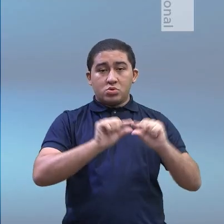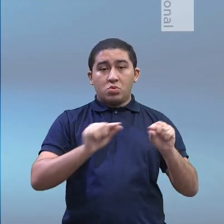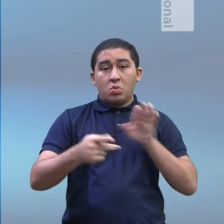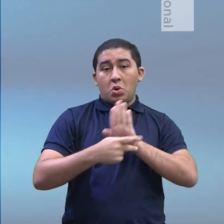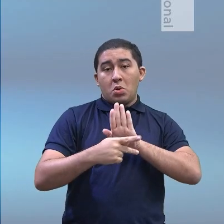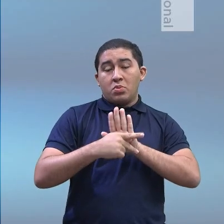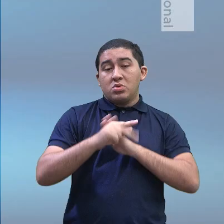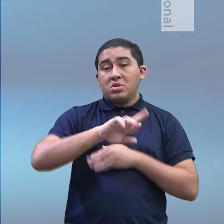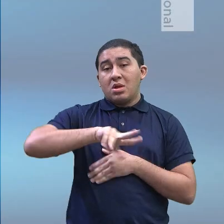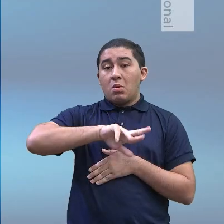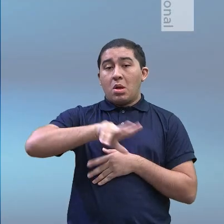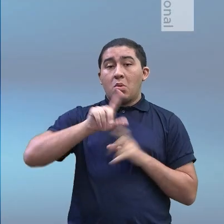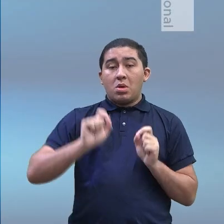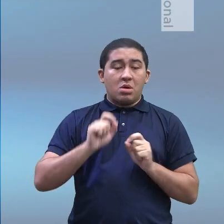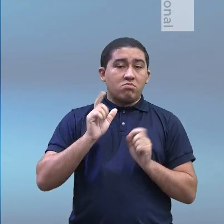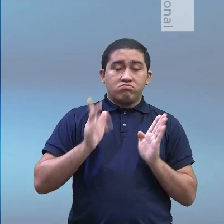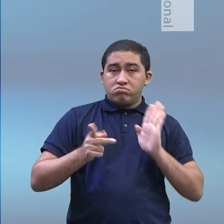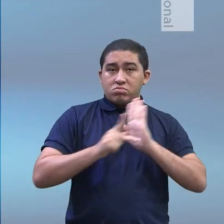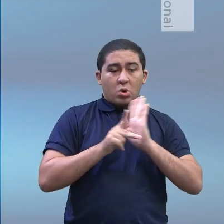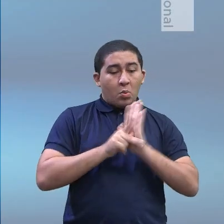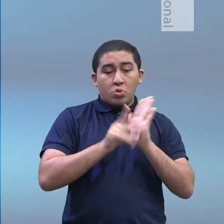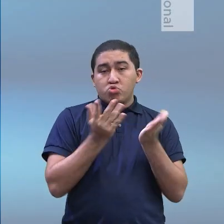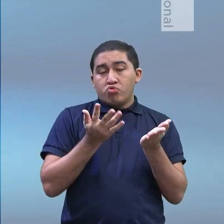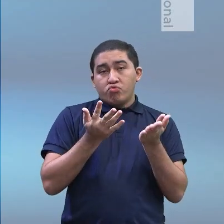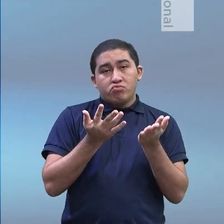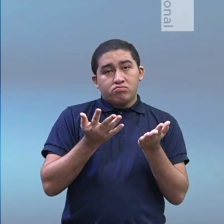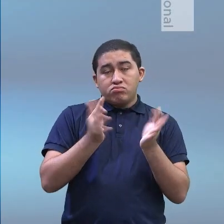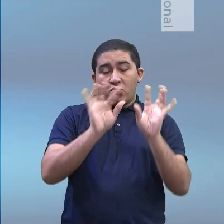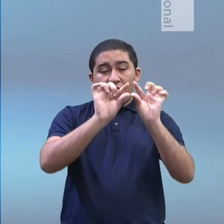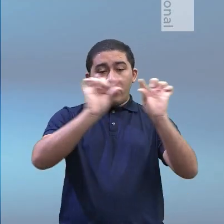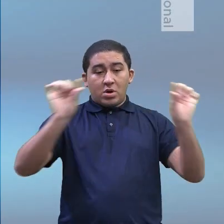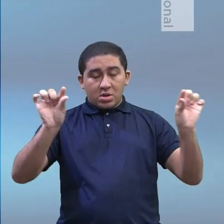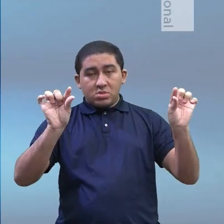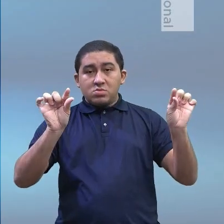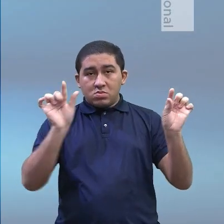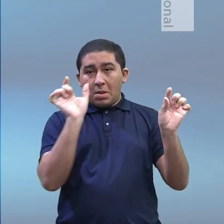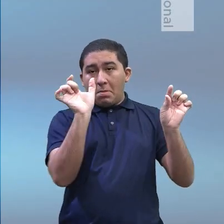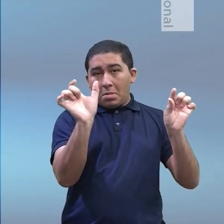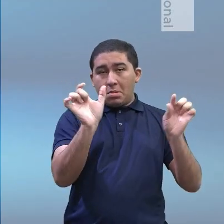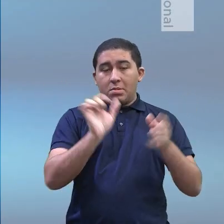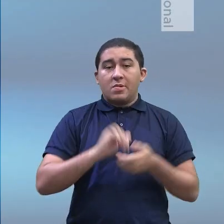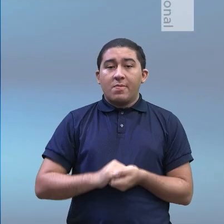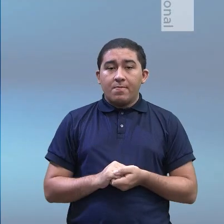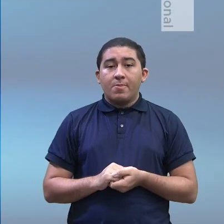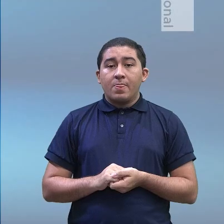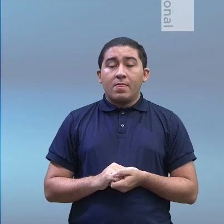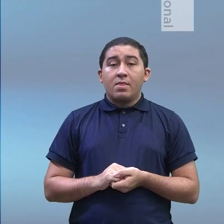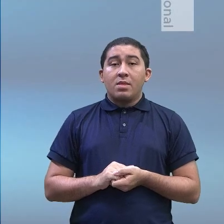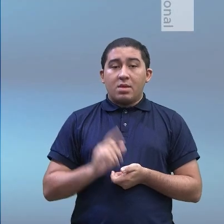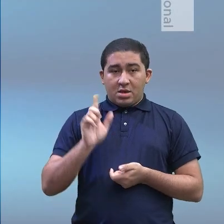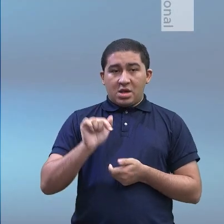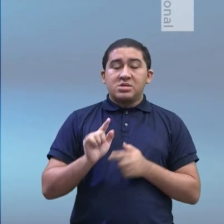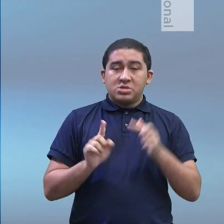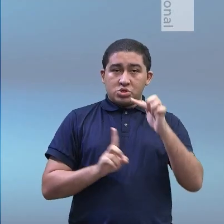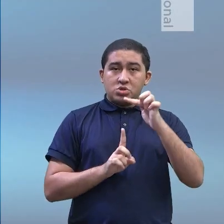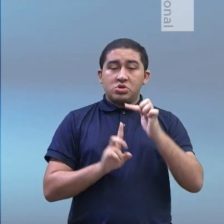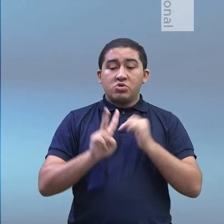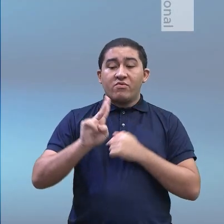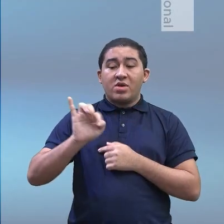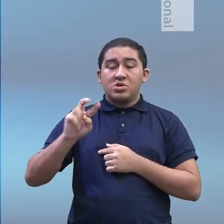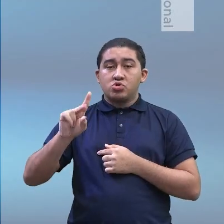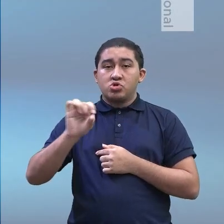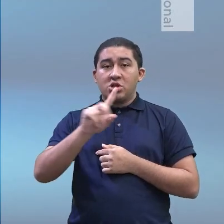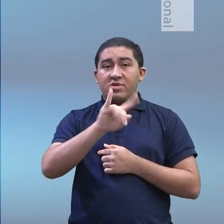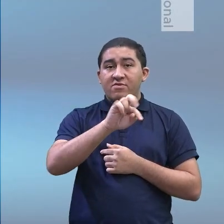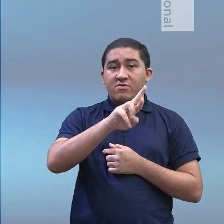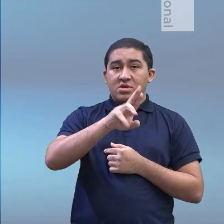não vai estar especificamente no final de cada um dos versos, certo? Então, a gente chama de versos livres. Esse poema ele é composto